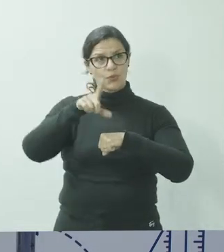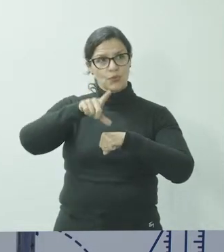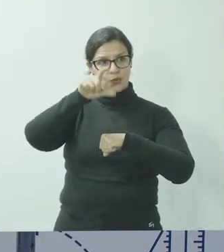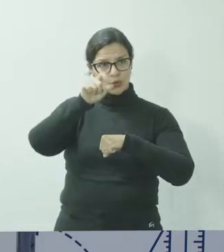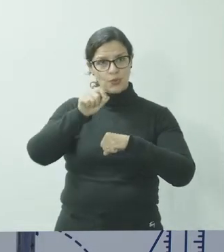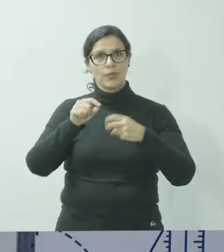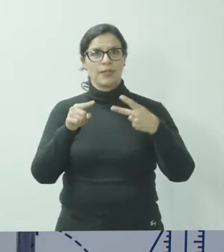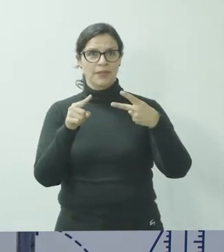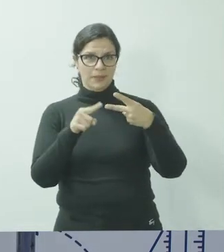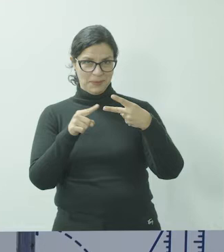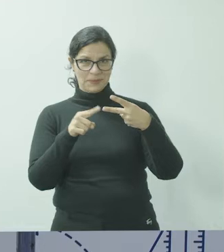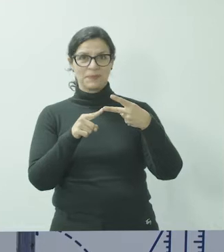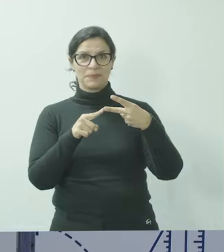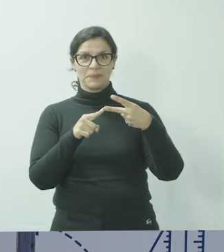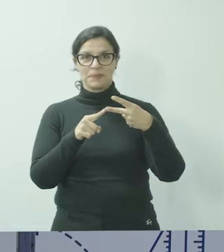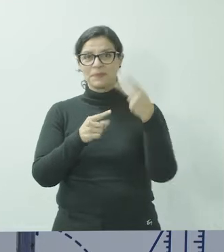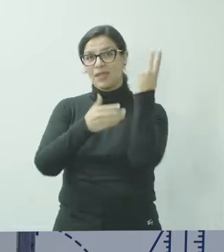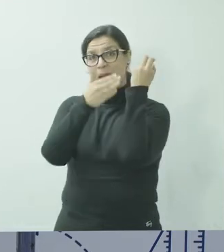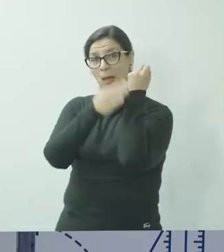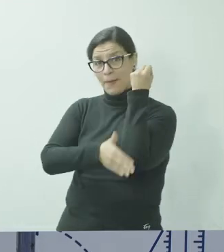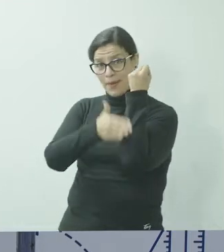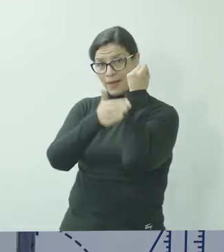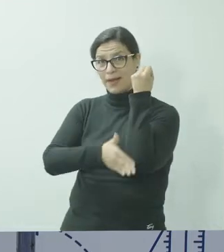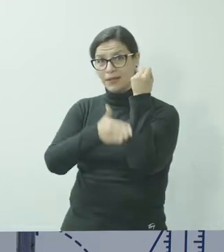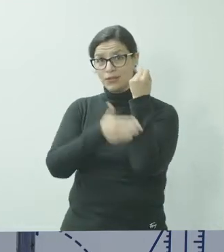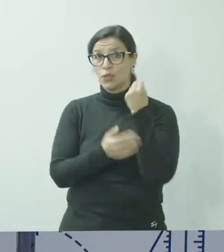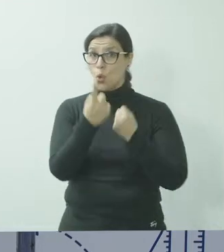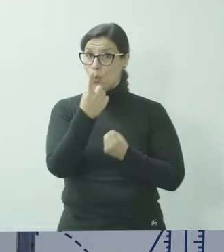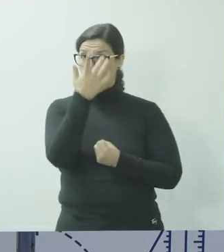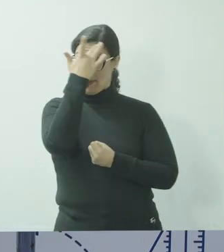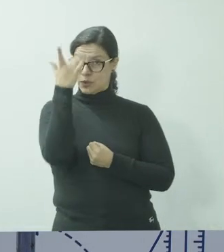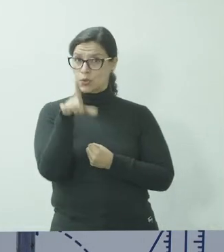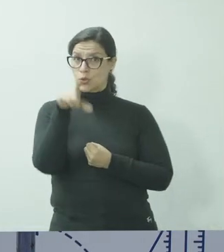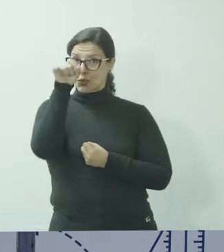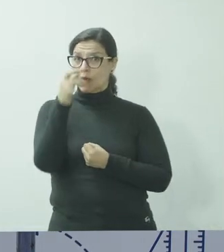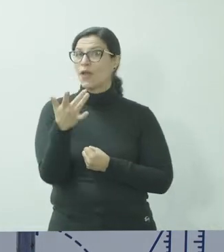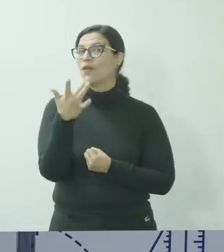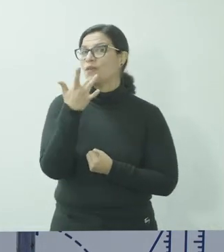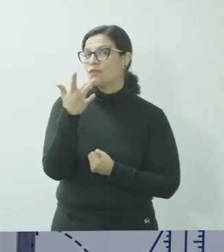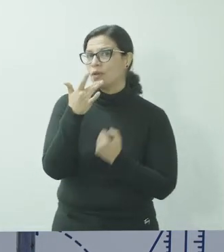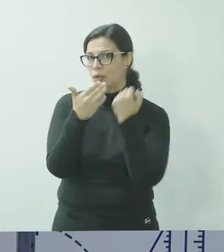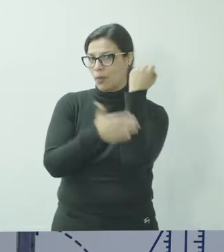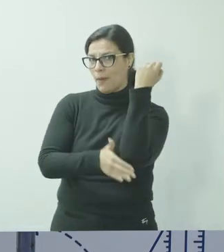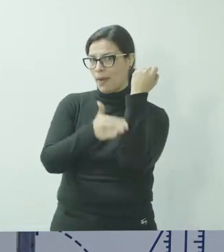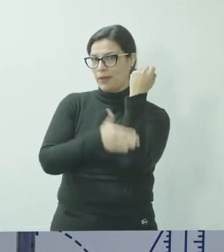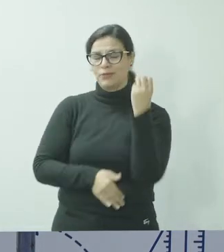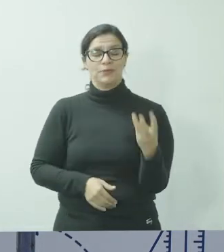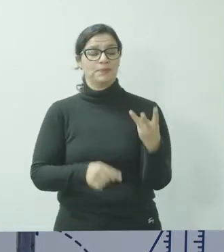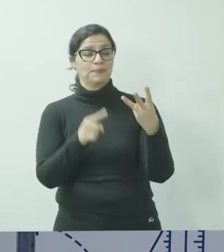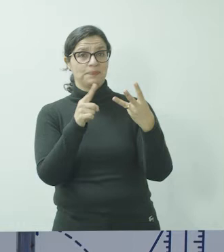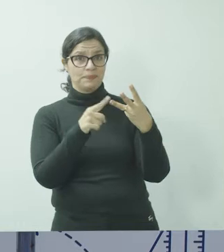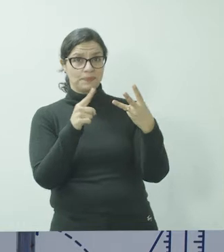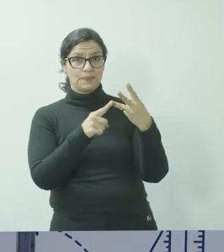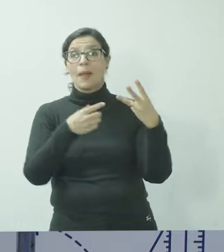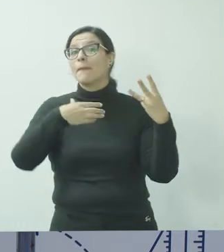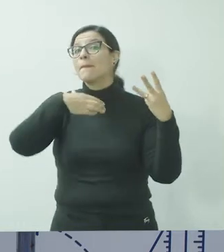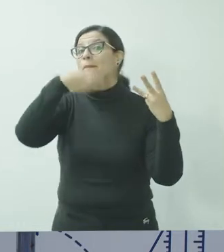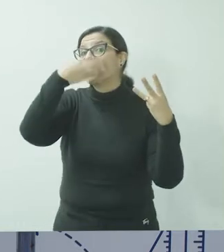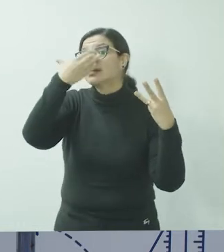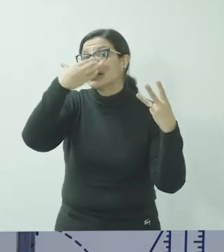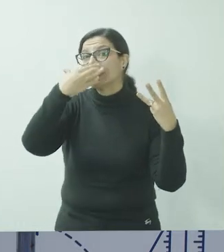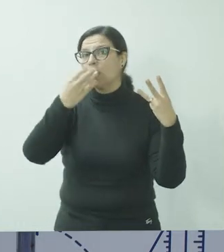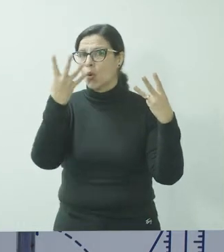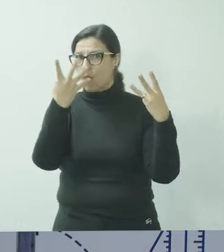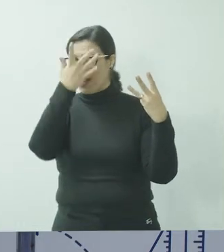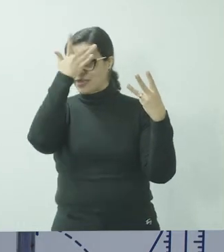que escolheram o abacaxi uma pessoa que escolheu como fruta favorita a